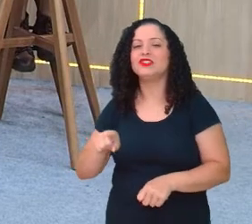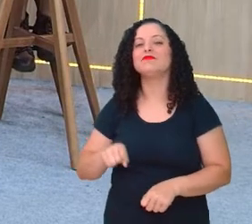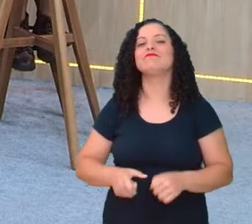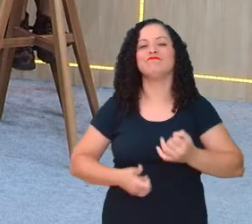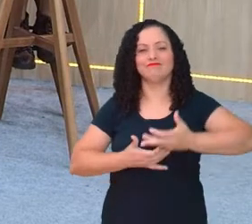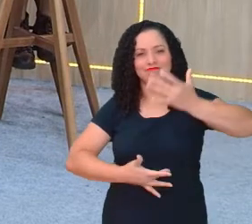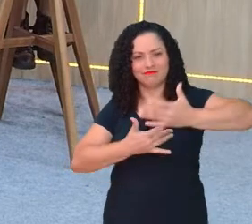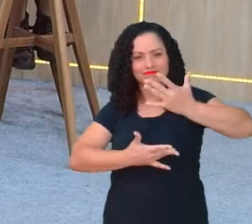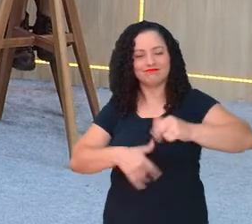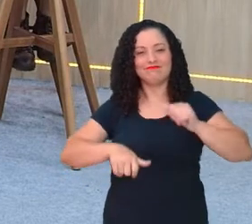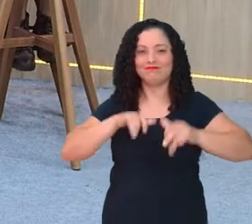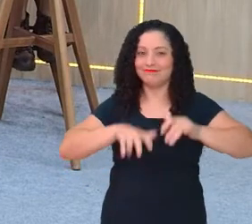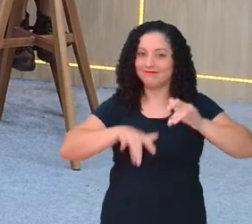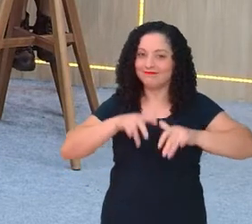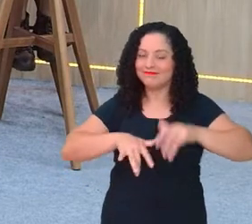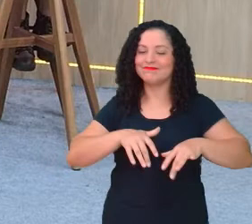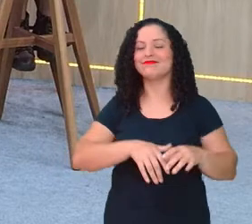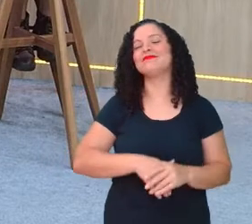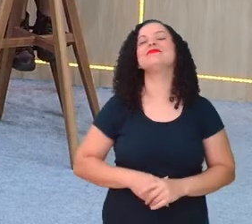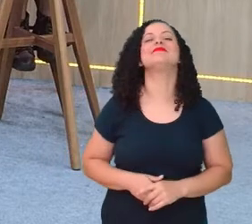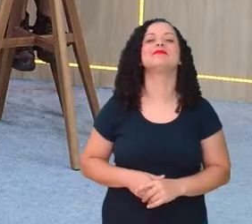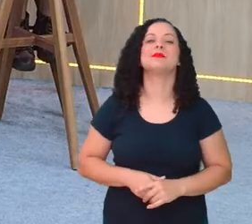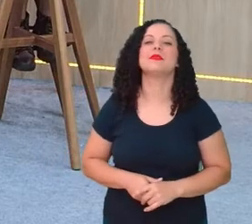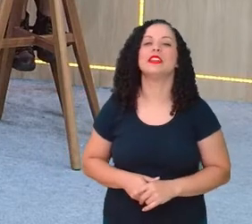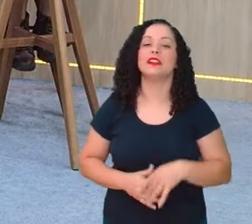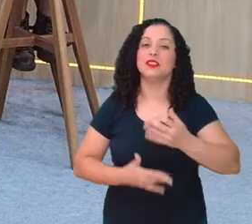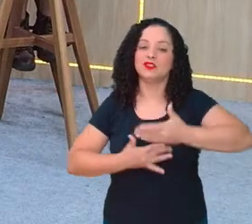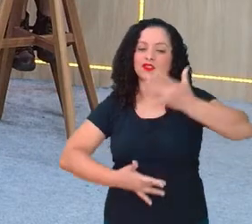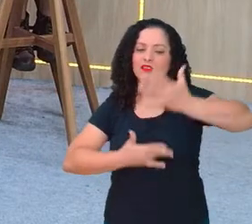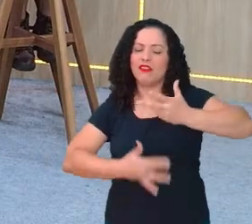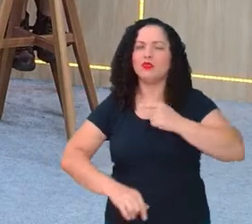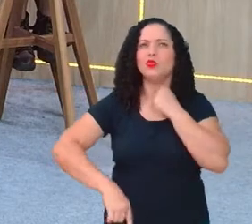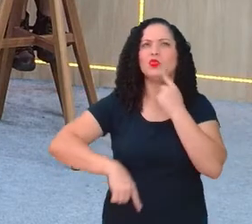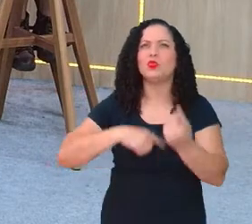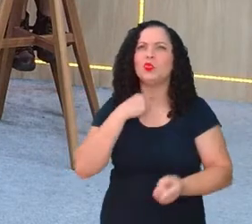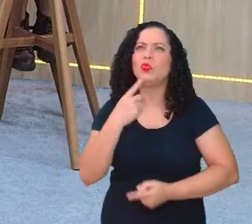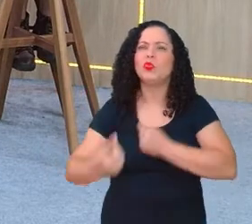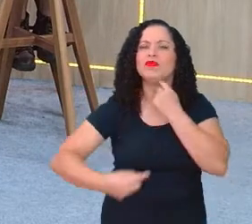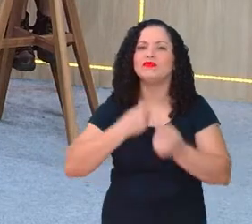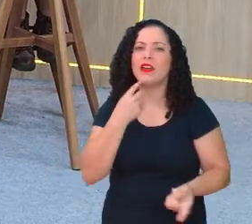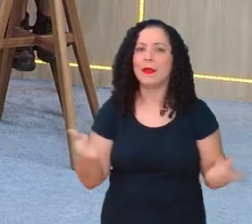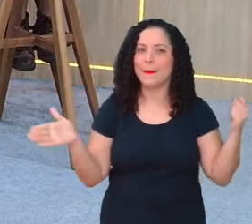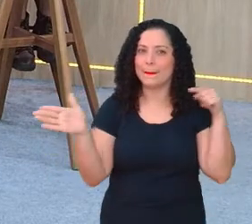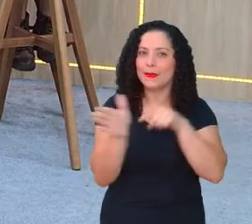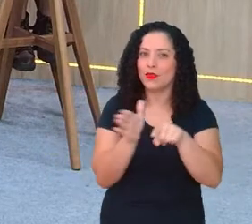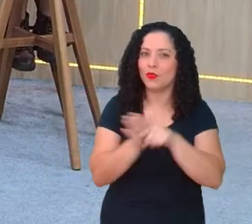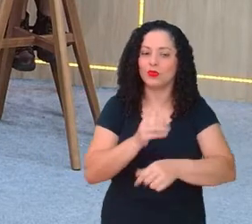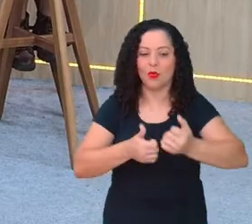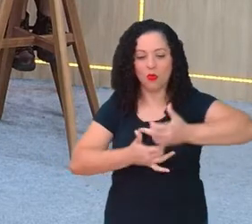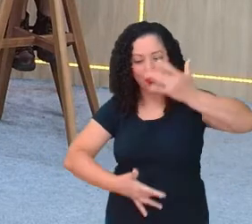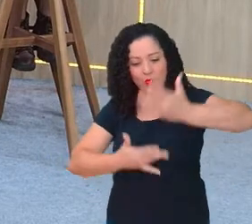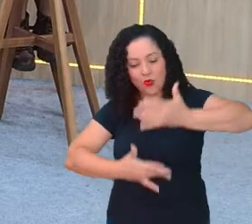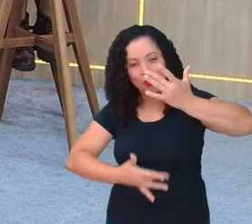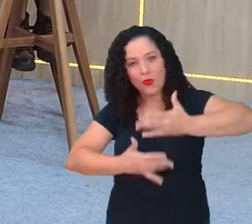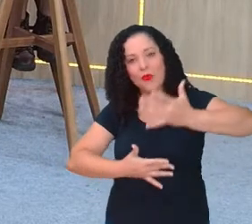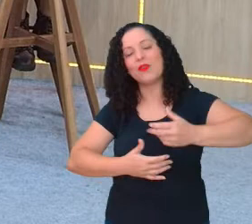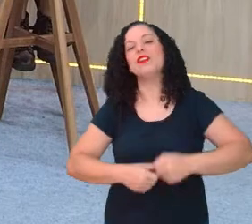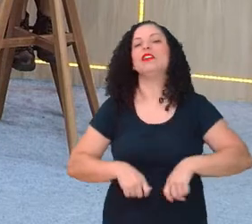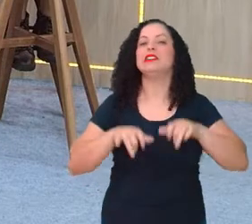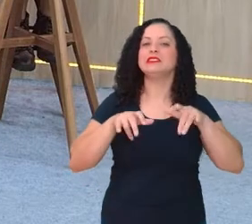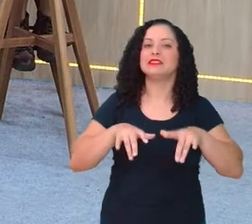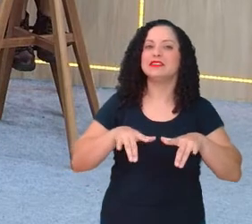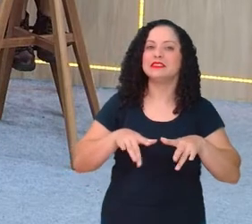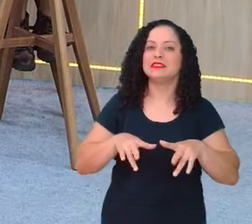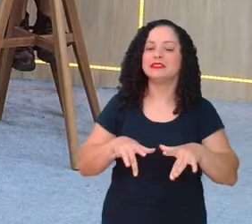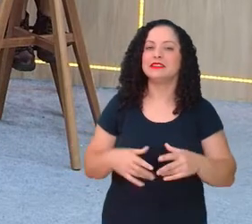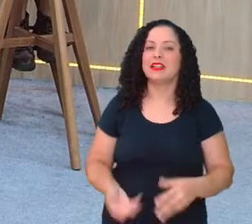ano. Exatamente aí, ó. Vanessa está aqui no chat. Qualquer dúvida, qualquer pergunta, vocês jogam aqui para ela. Ela vai repassar